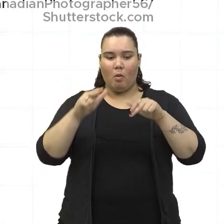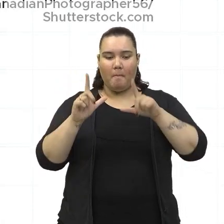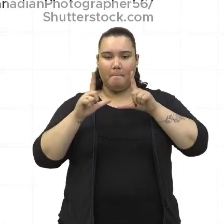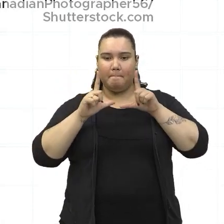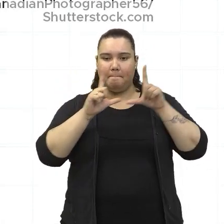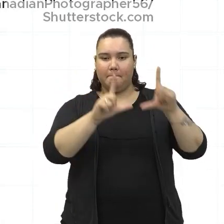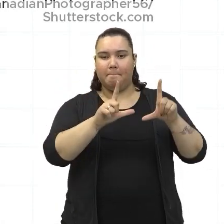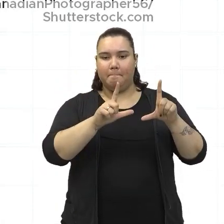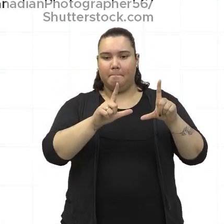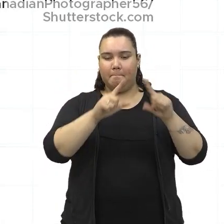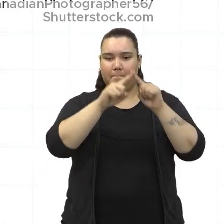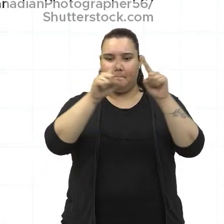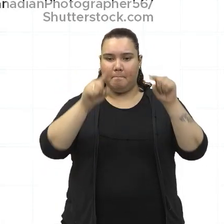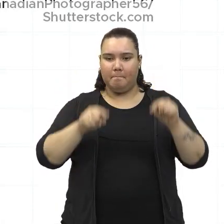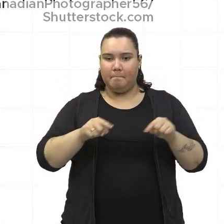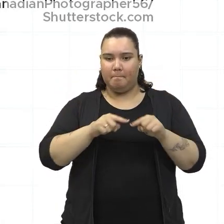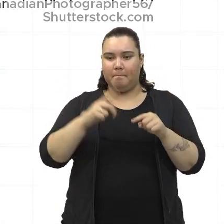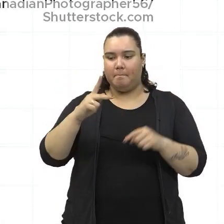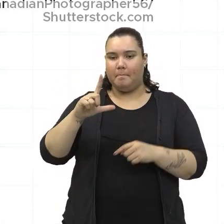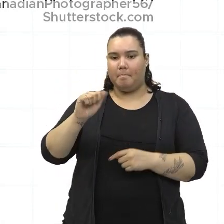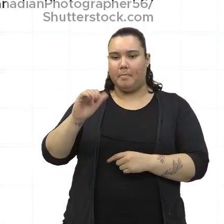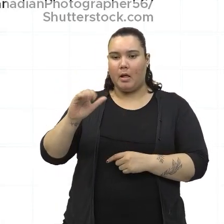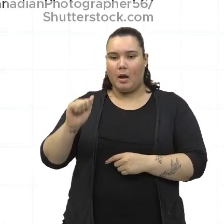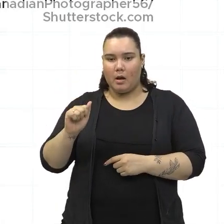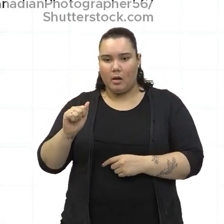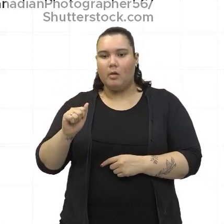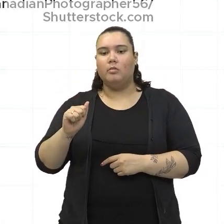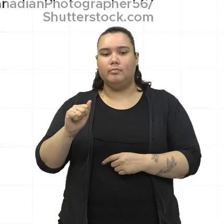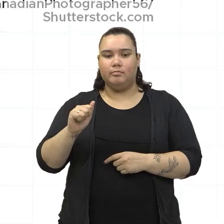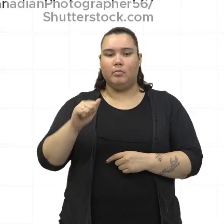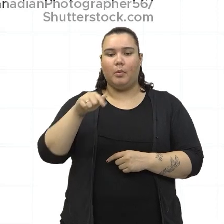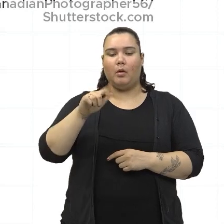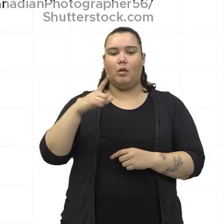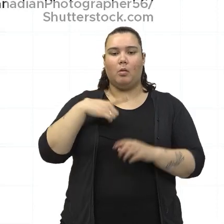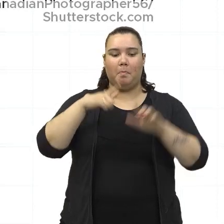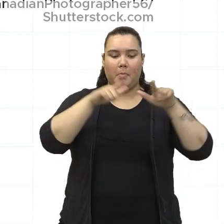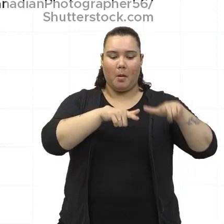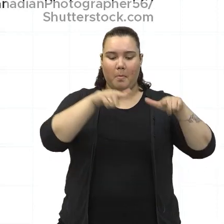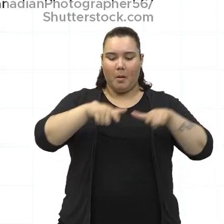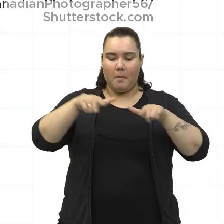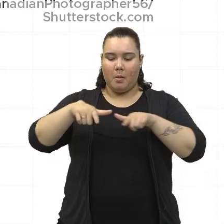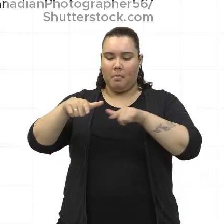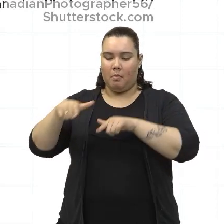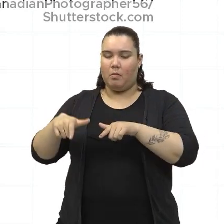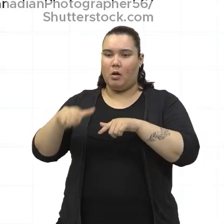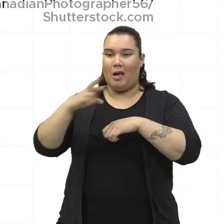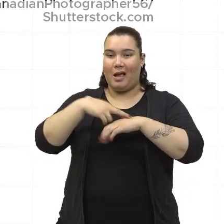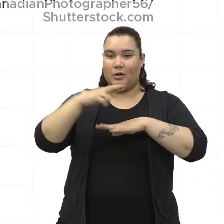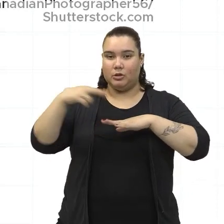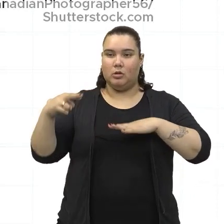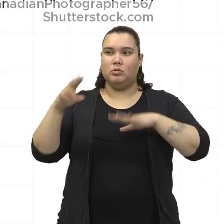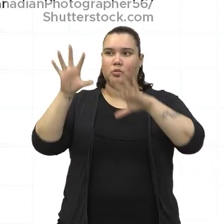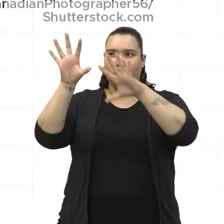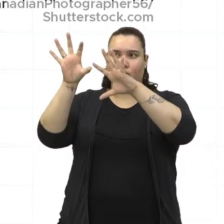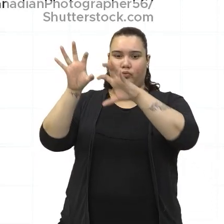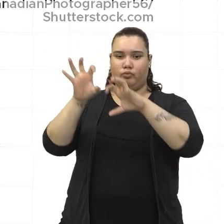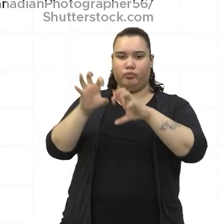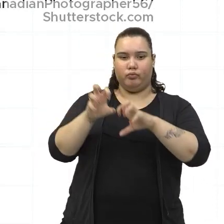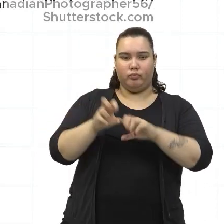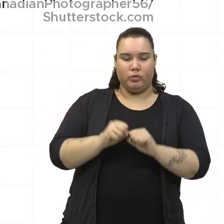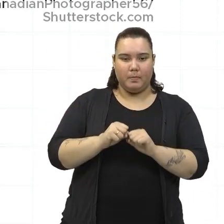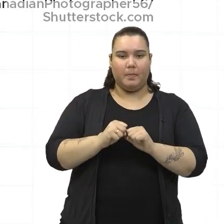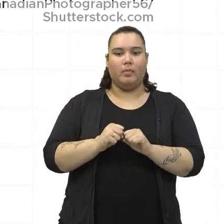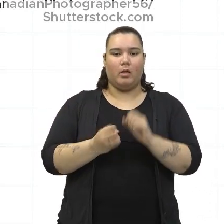são justamente que vão fazer a captura ali dessa radiação para gerar energia elétrica, né?